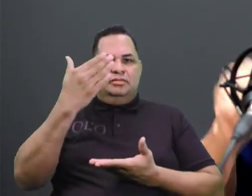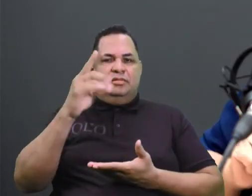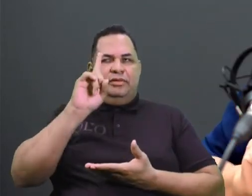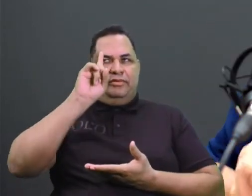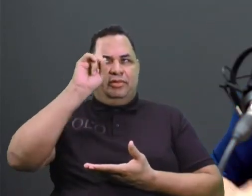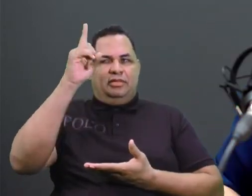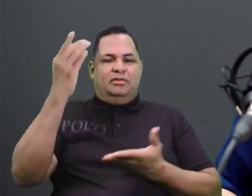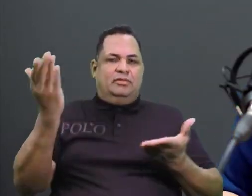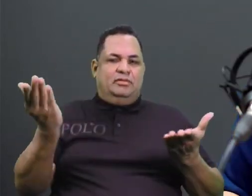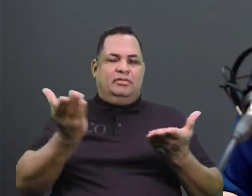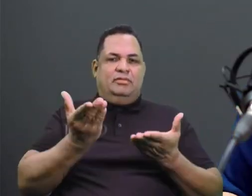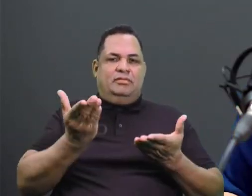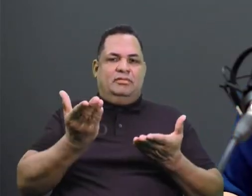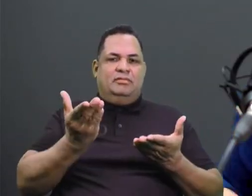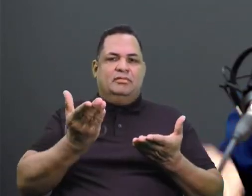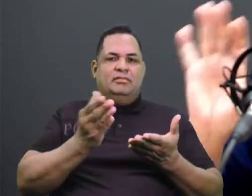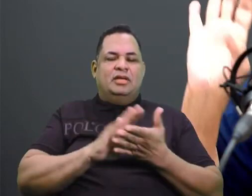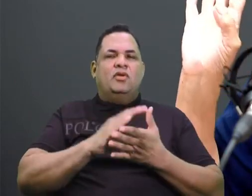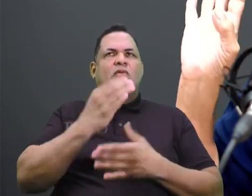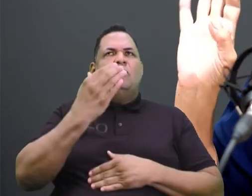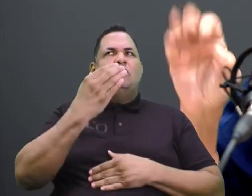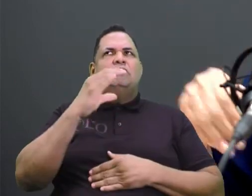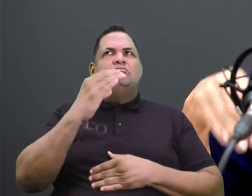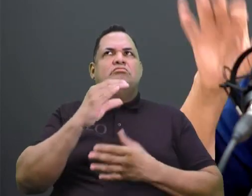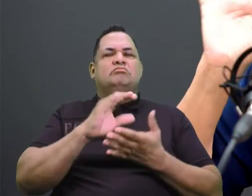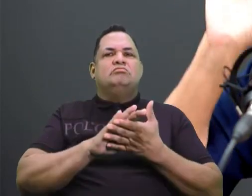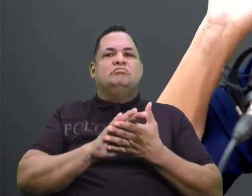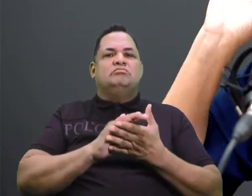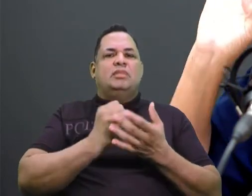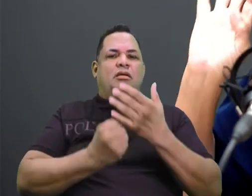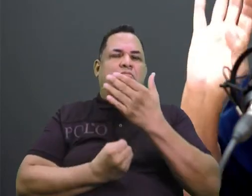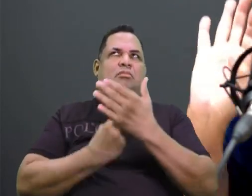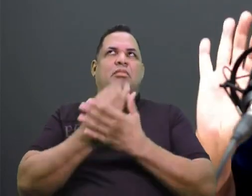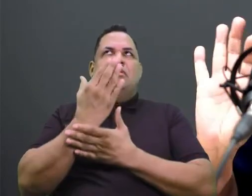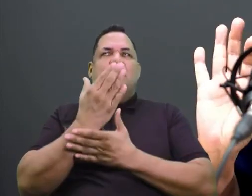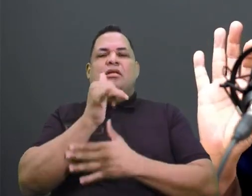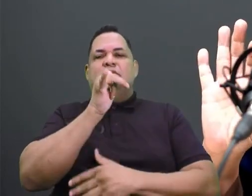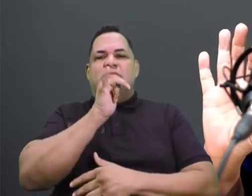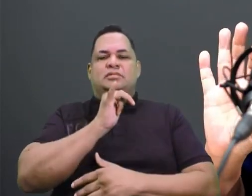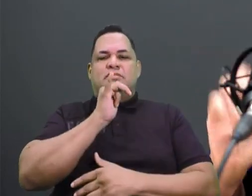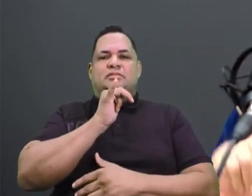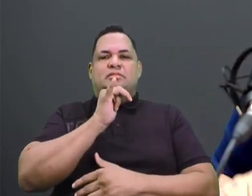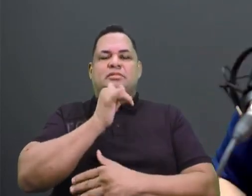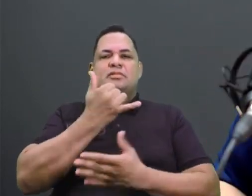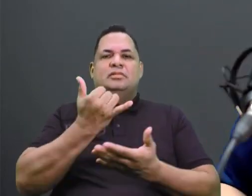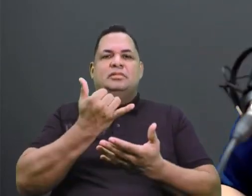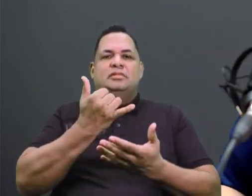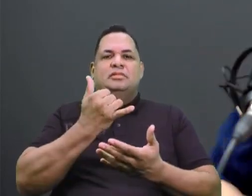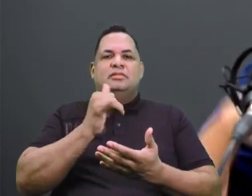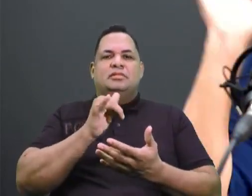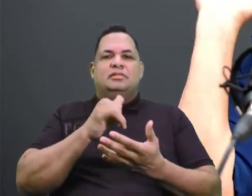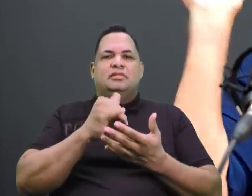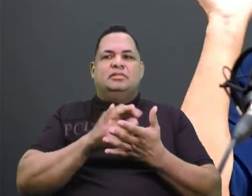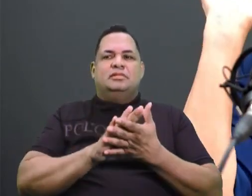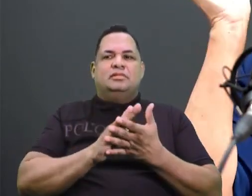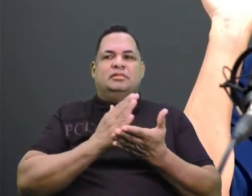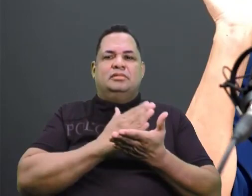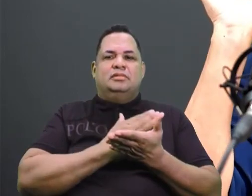aqui. Alguma coisa de ciências. A planta, não sei do que, por exemplo. Aí ele falou e